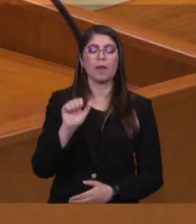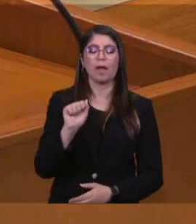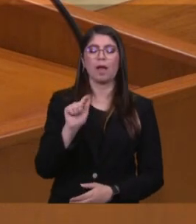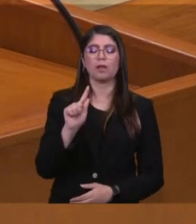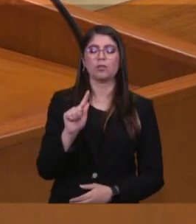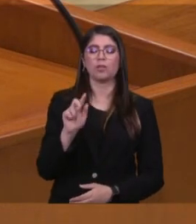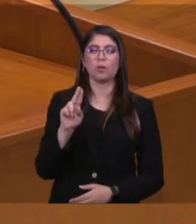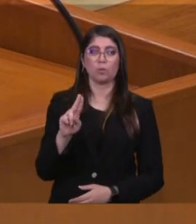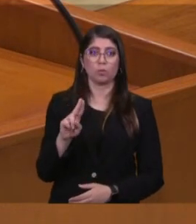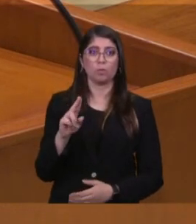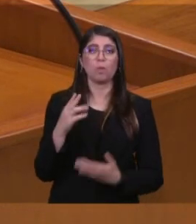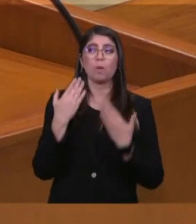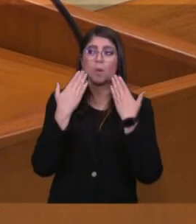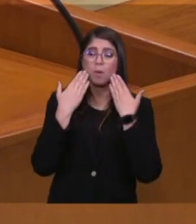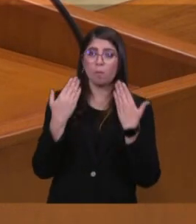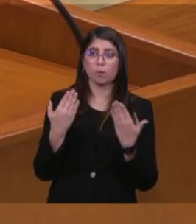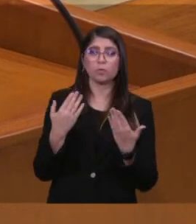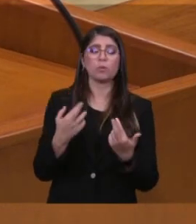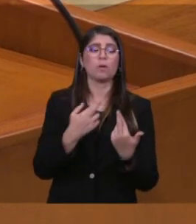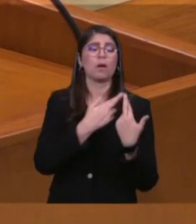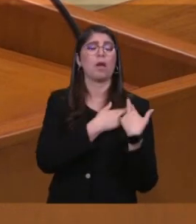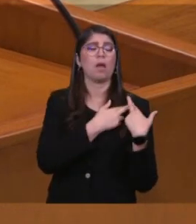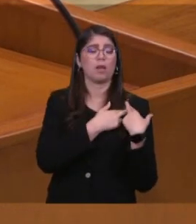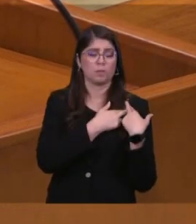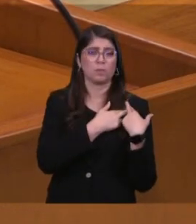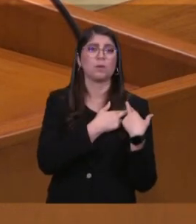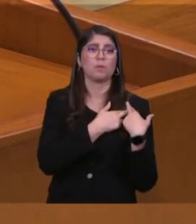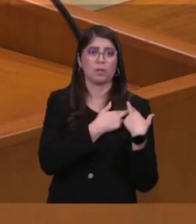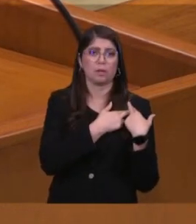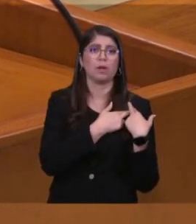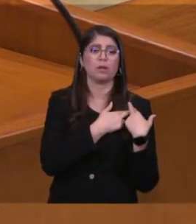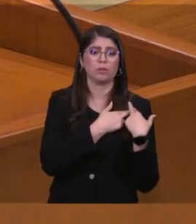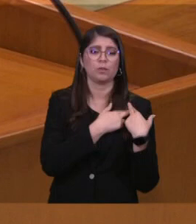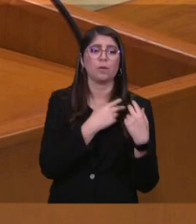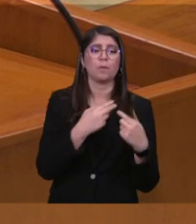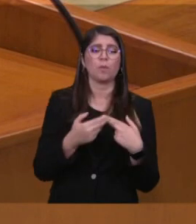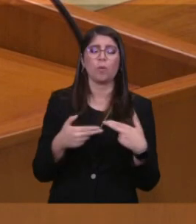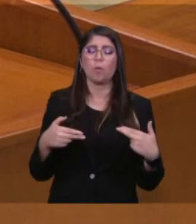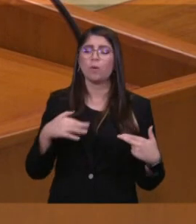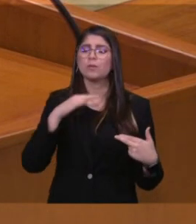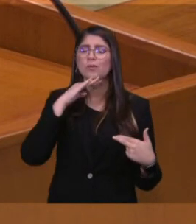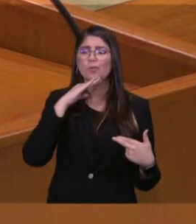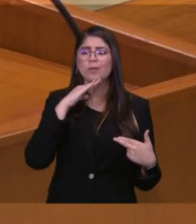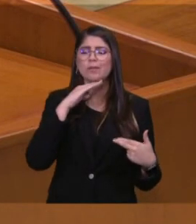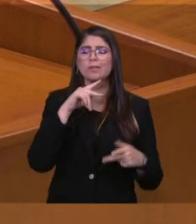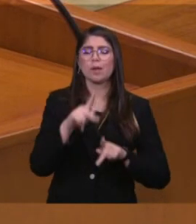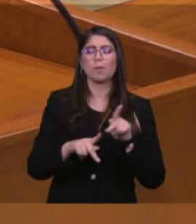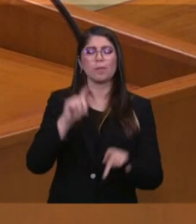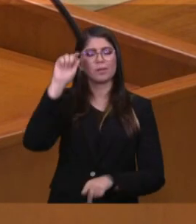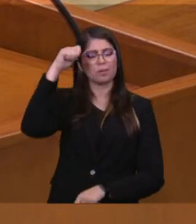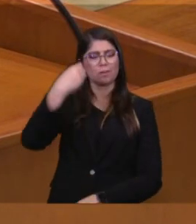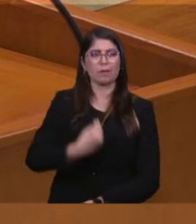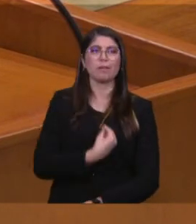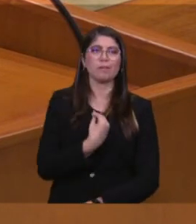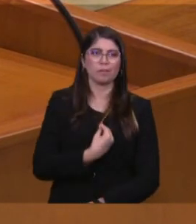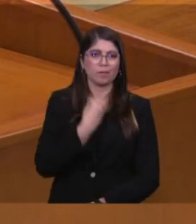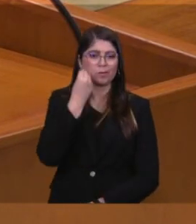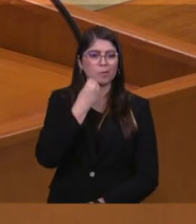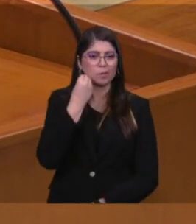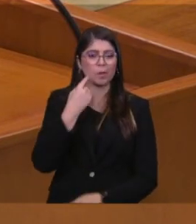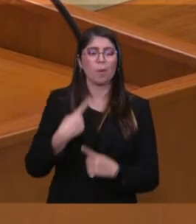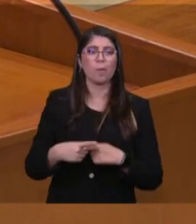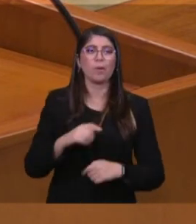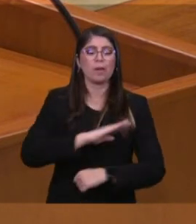e reconheceu a sua responsabilidade pelas mazelas vivenciadas pela população negra decorrentes do